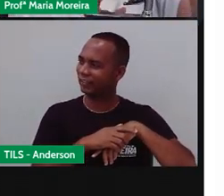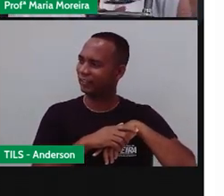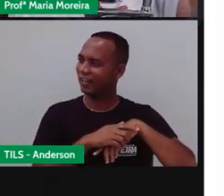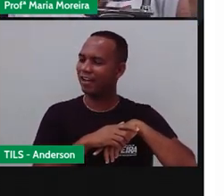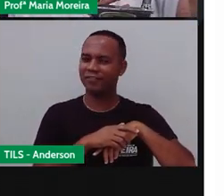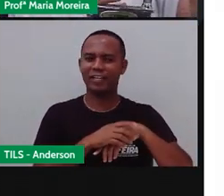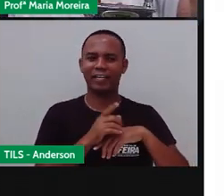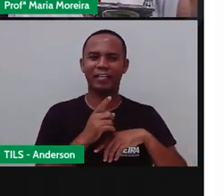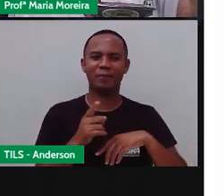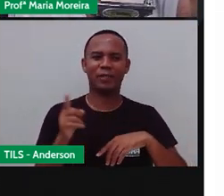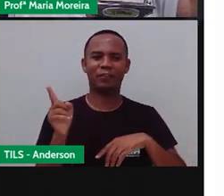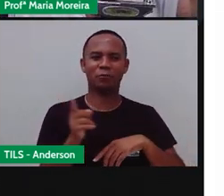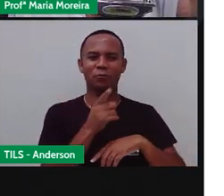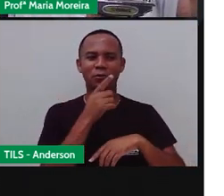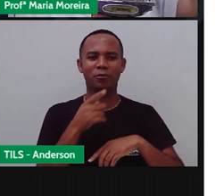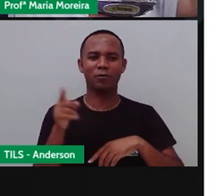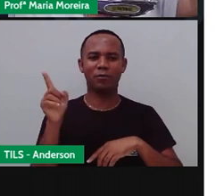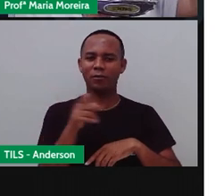Ó.